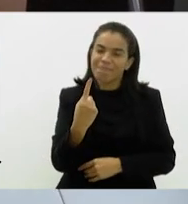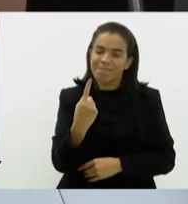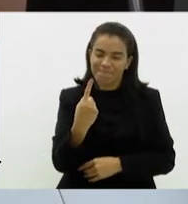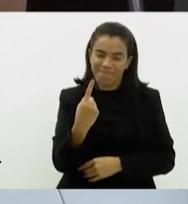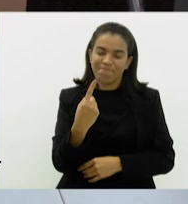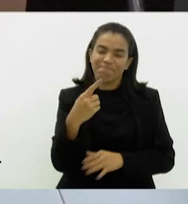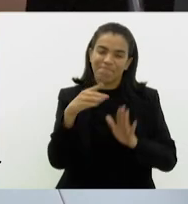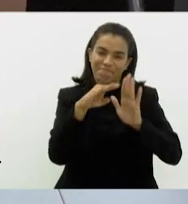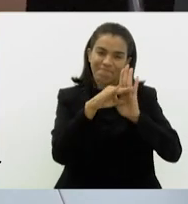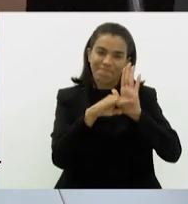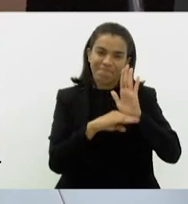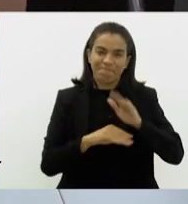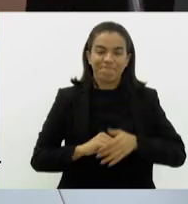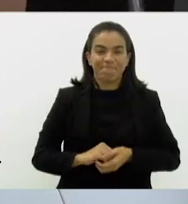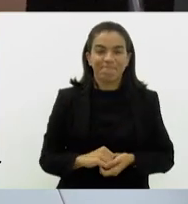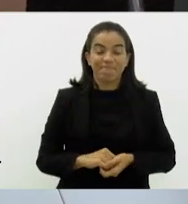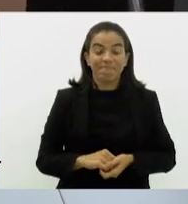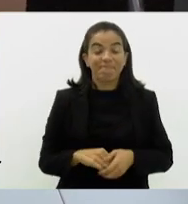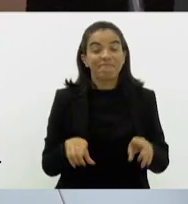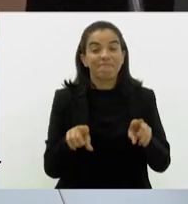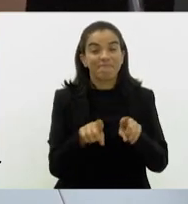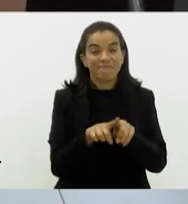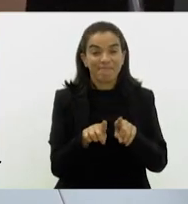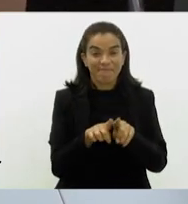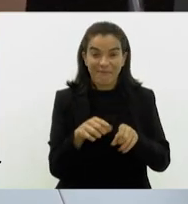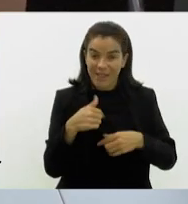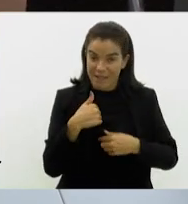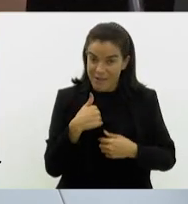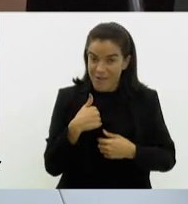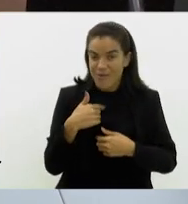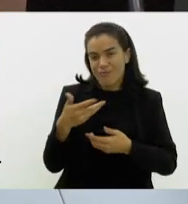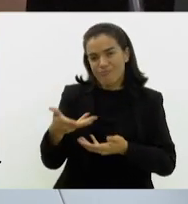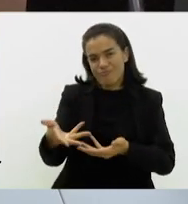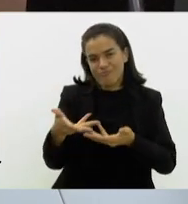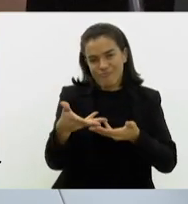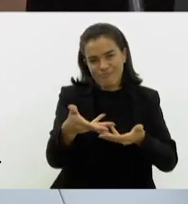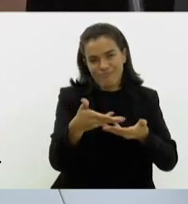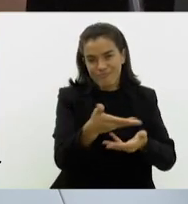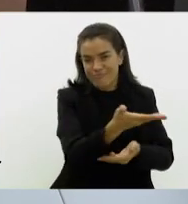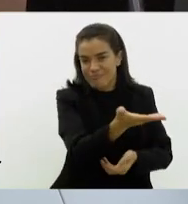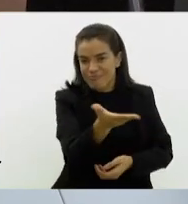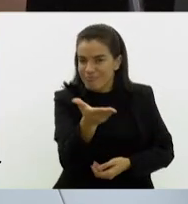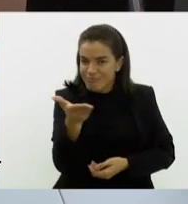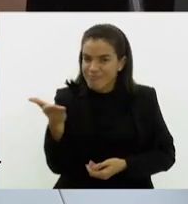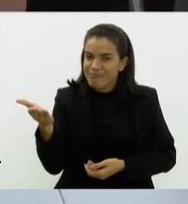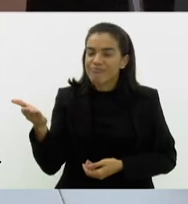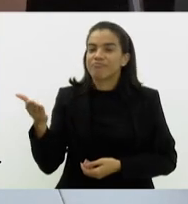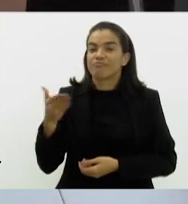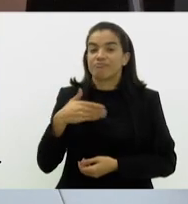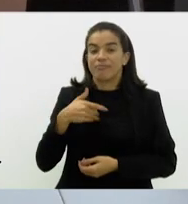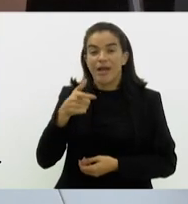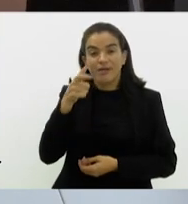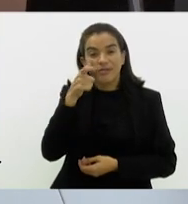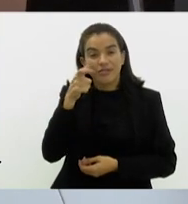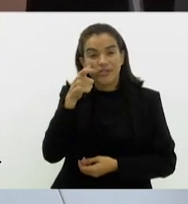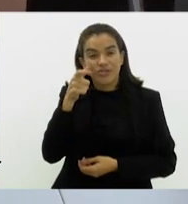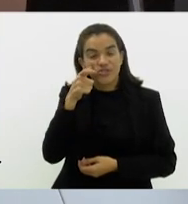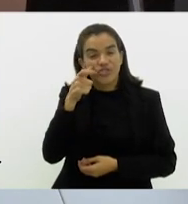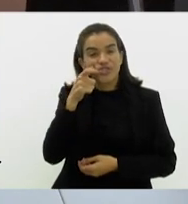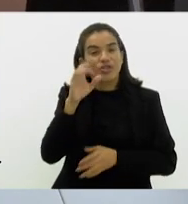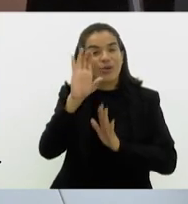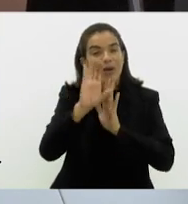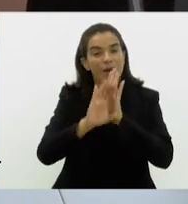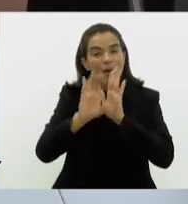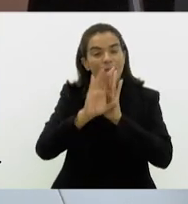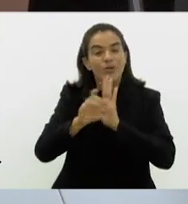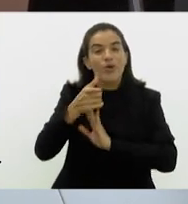51 da pauta. Aliás, eu convidaria os senhores para assistirem o capítulo de